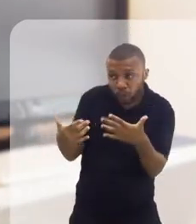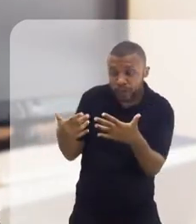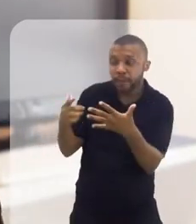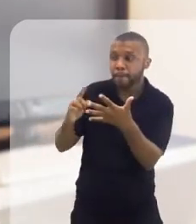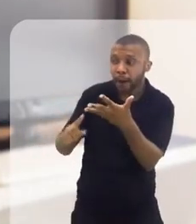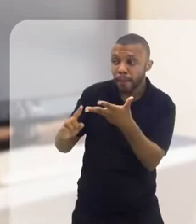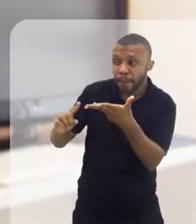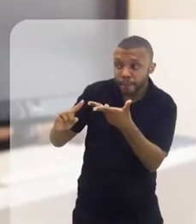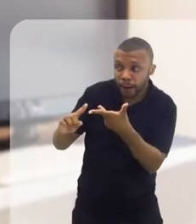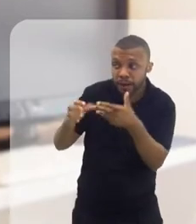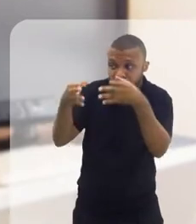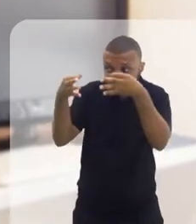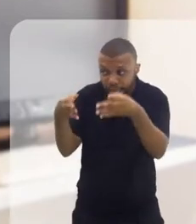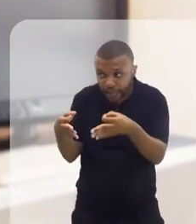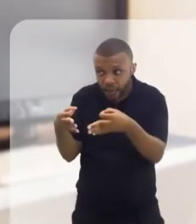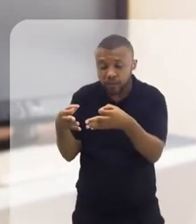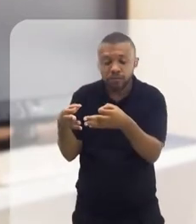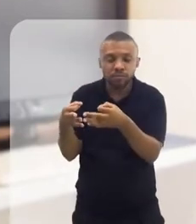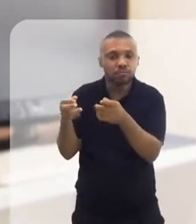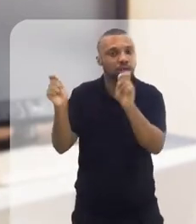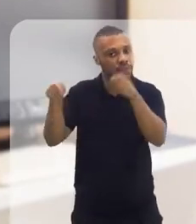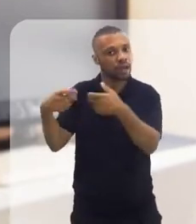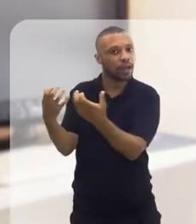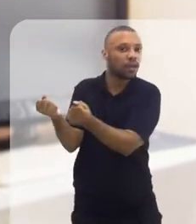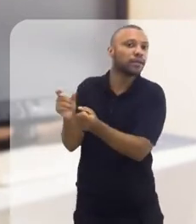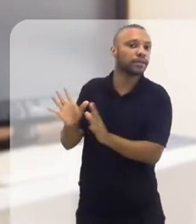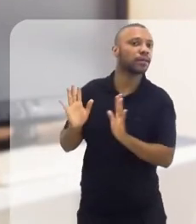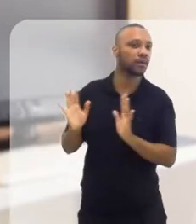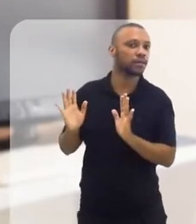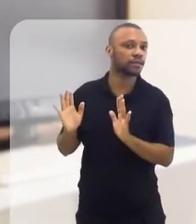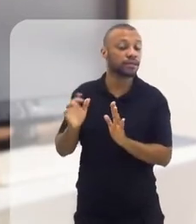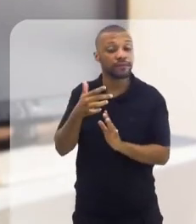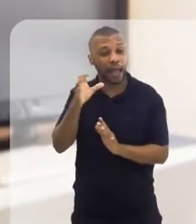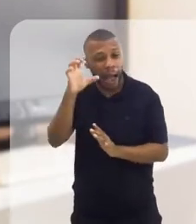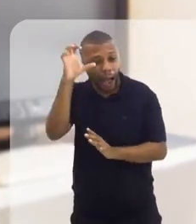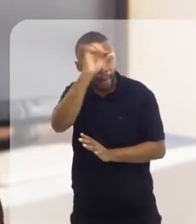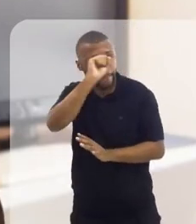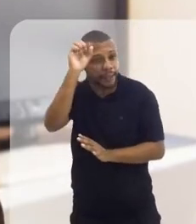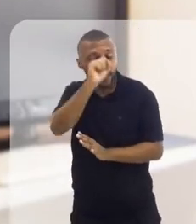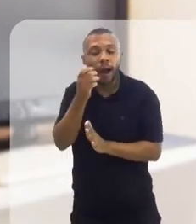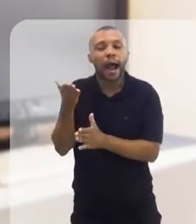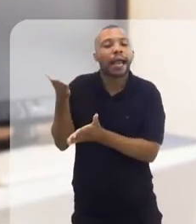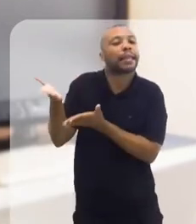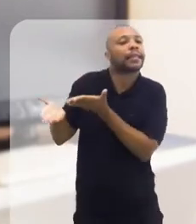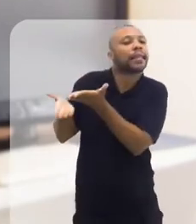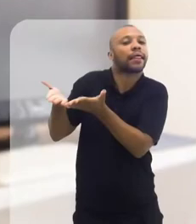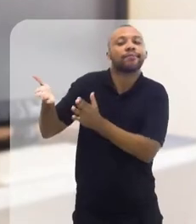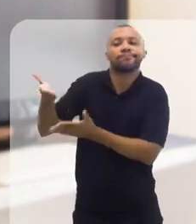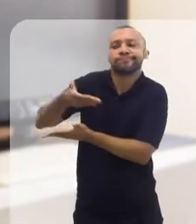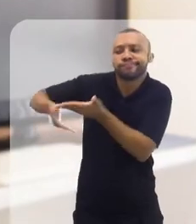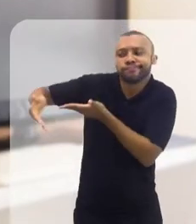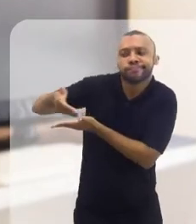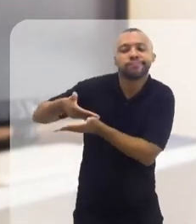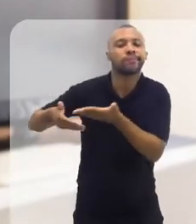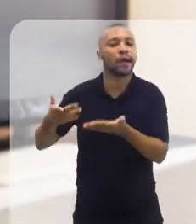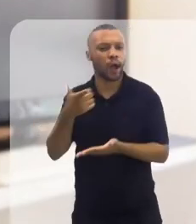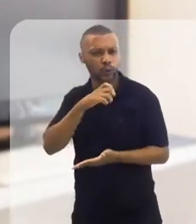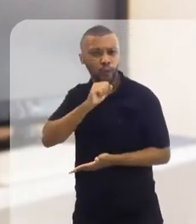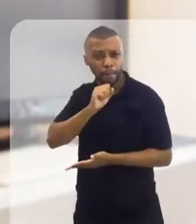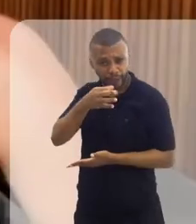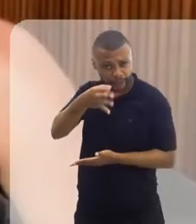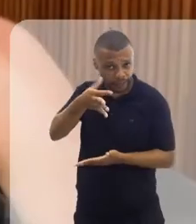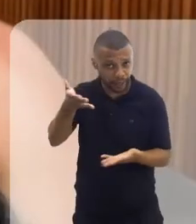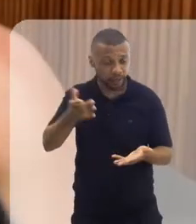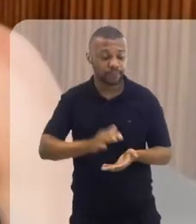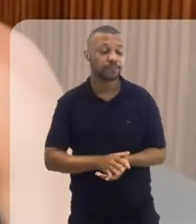certa, é isso, os passos são esses, funciona. Então, assim, você aprendeu a lidar com o seu pai, é isso que você está